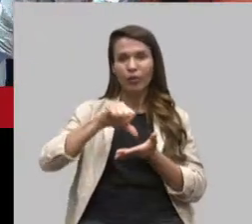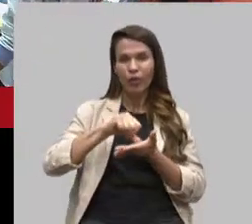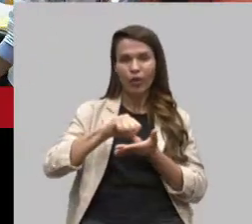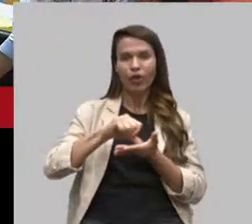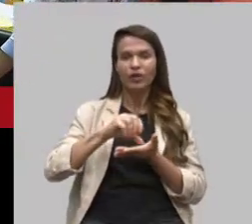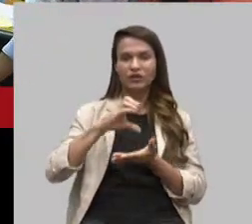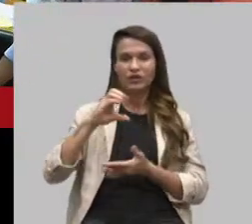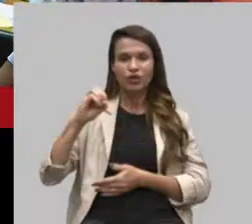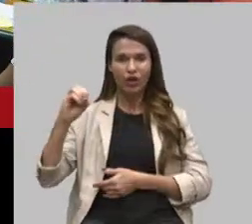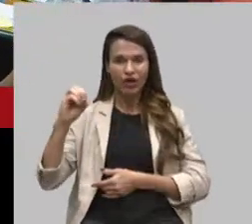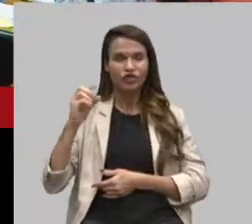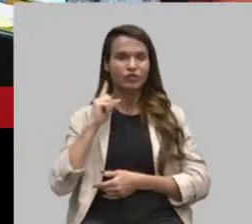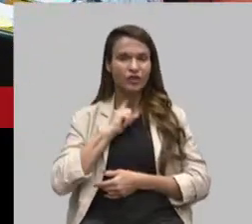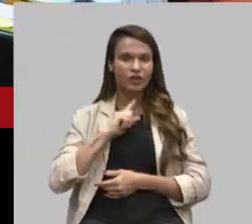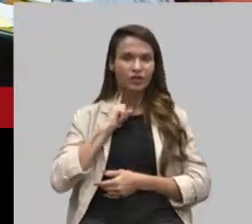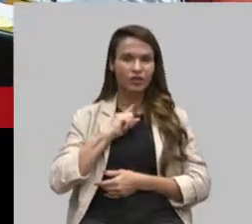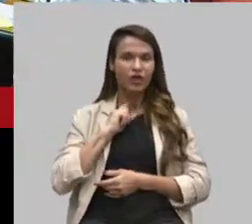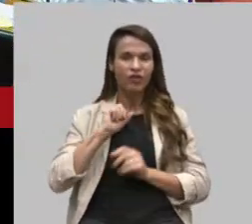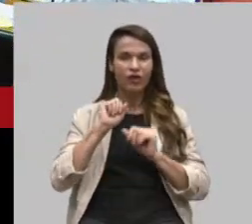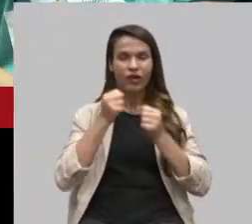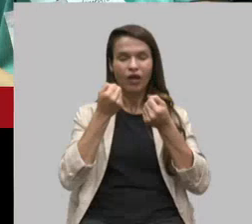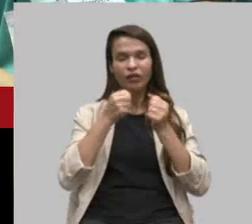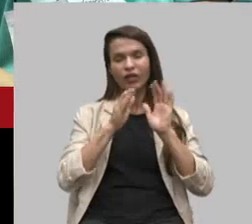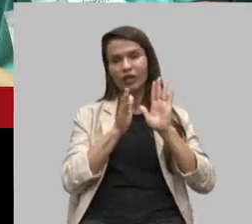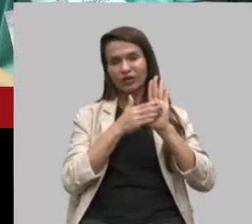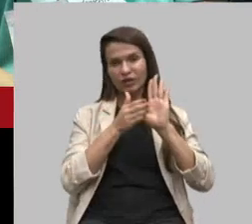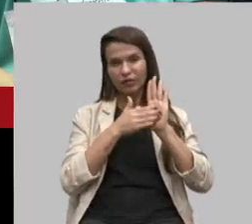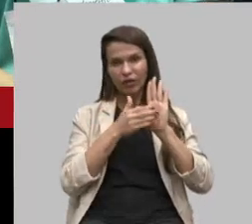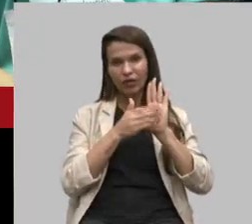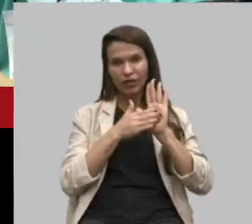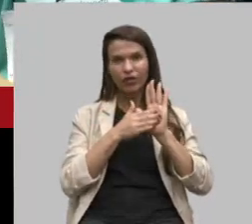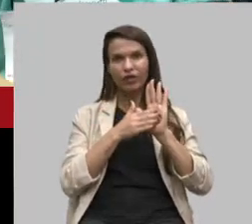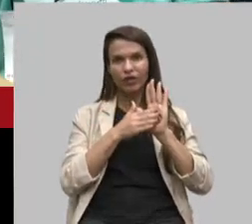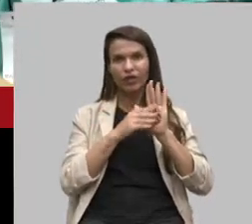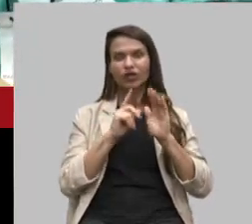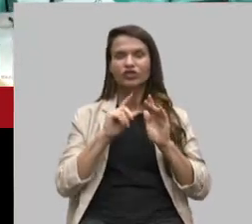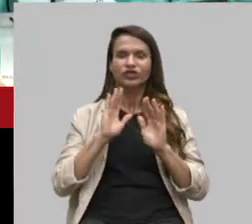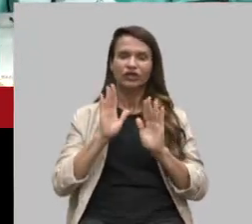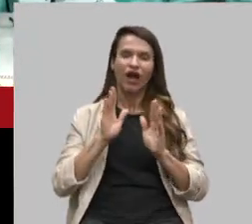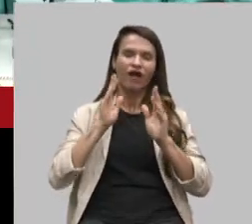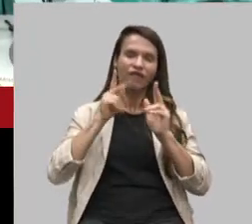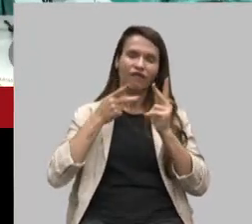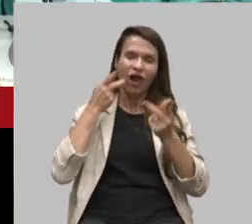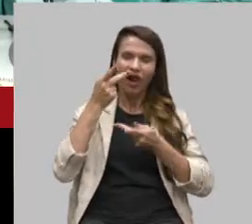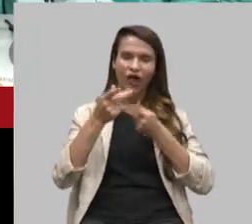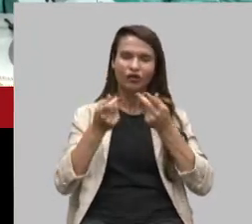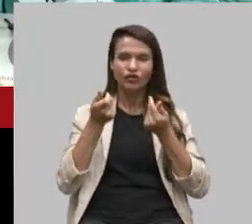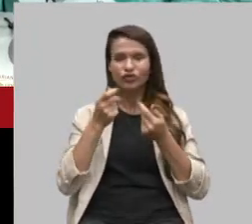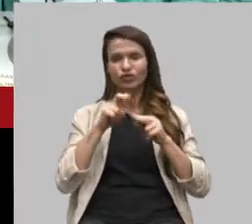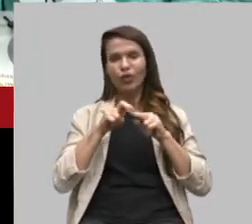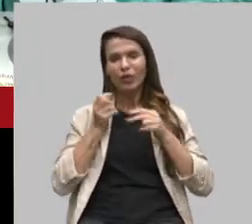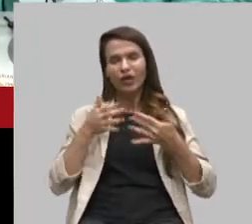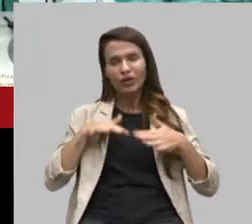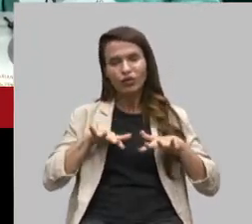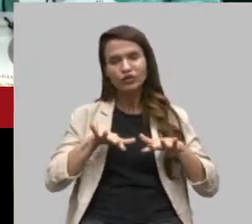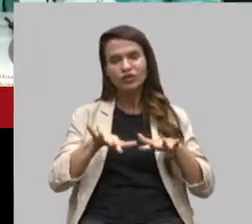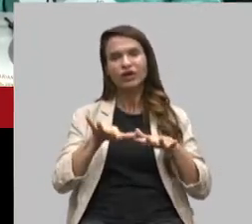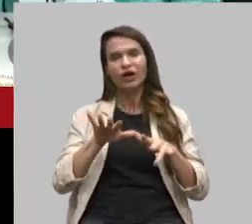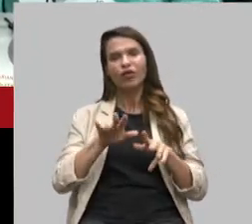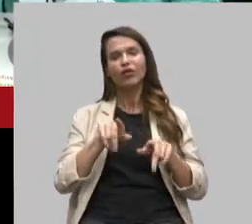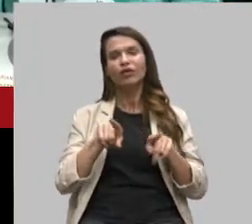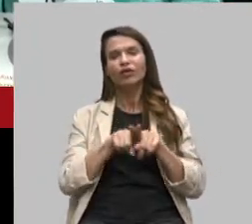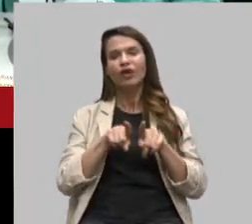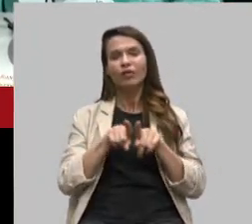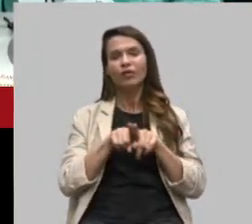Gerais eu vi em defesa dessa proposta porque a gente tanto falou sobre inclusão e sobre como nós